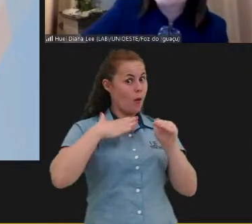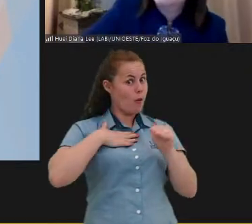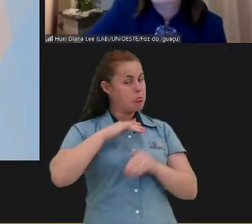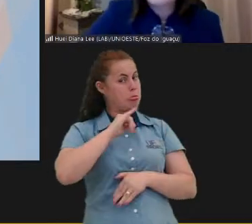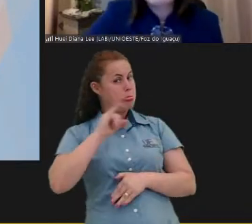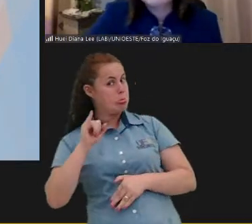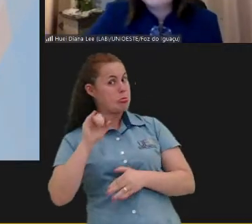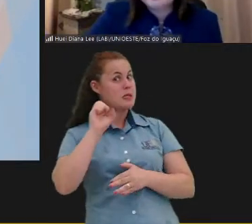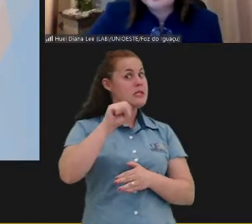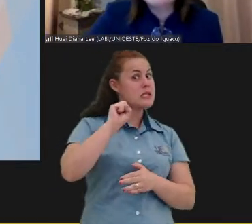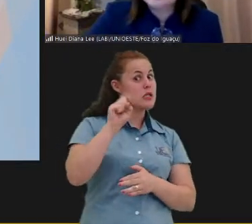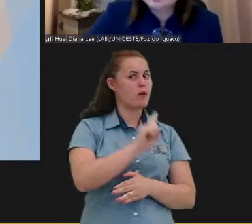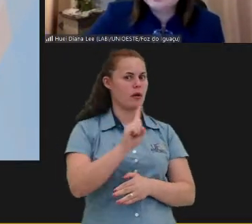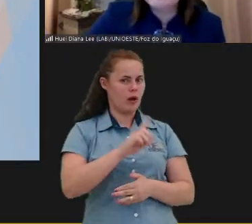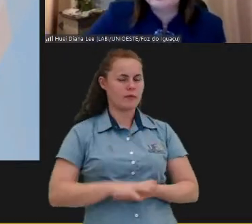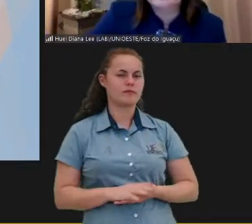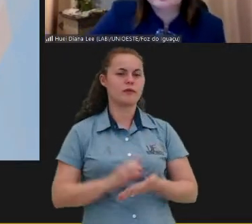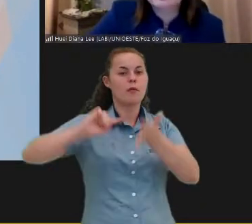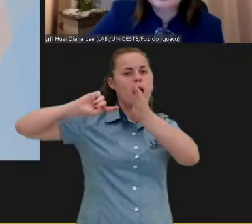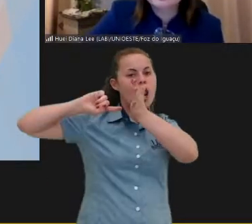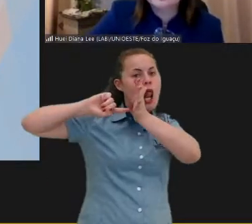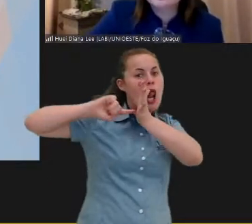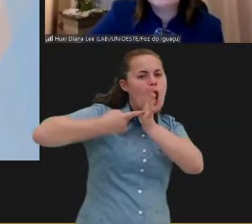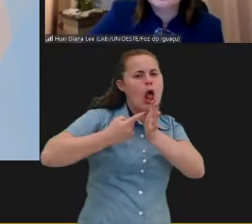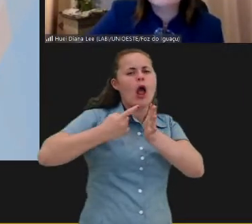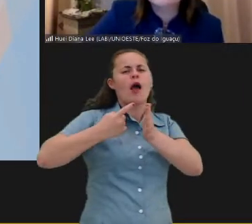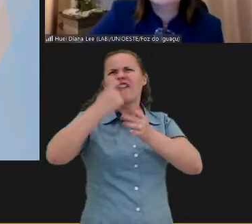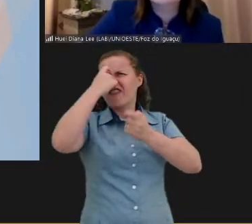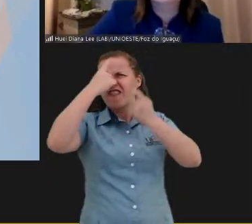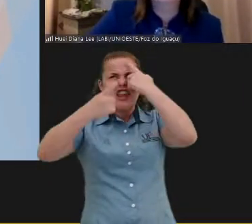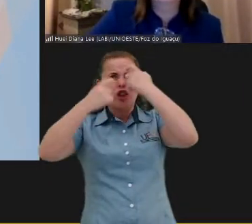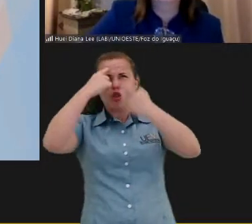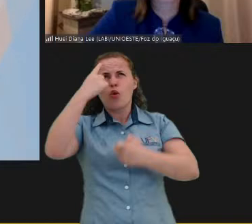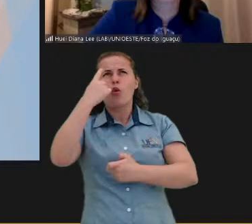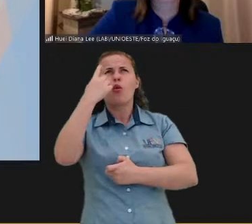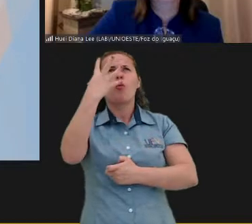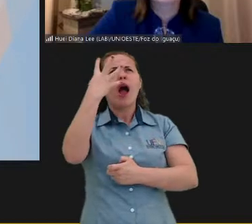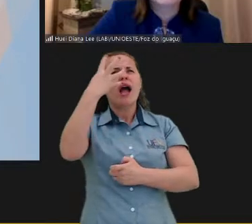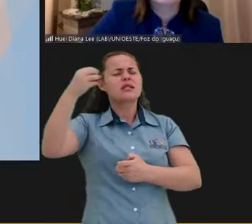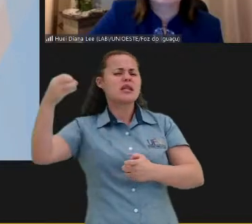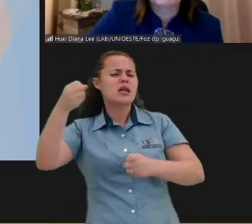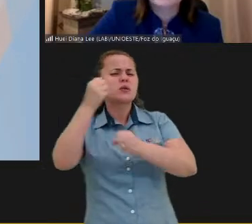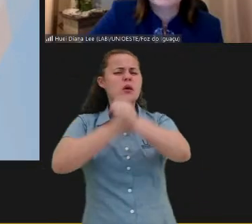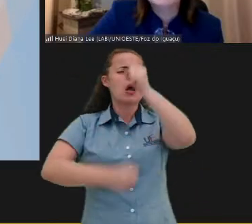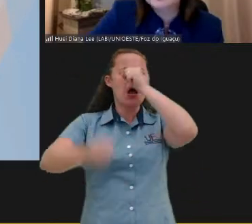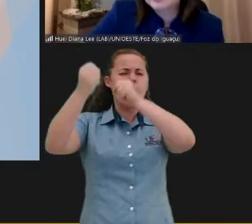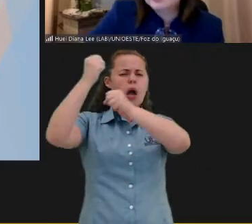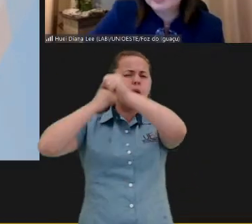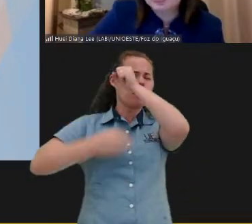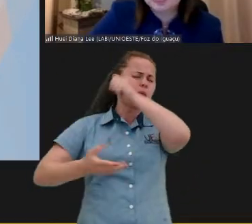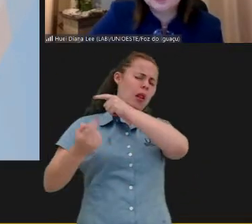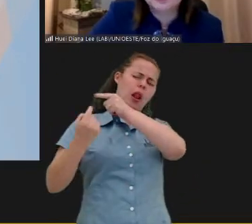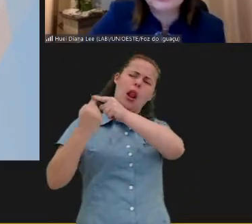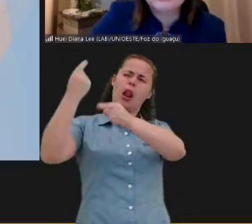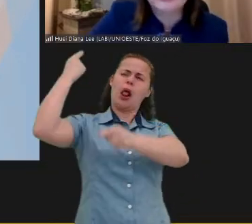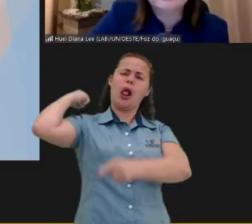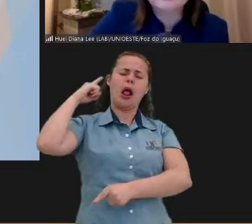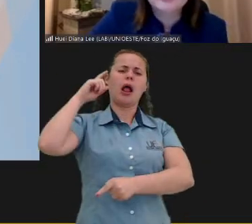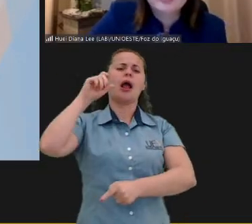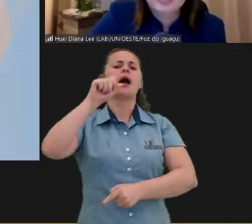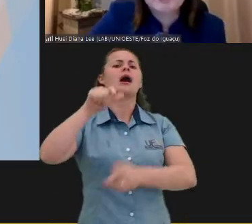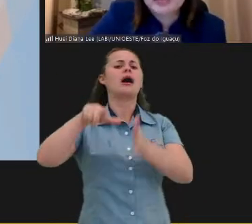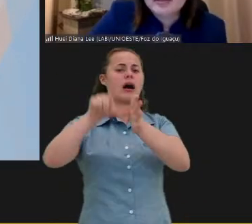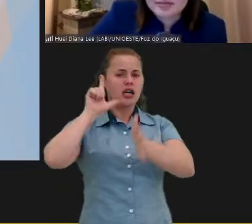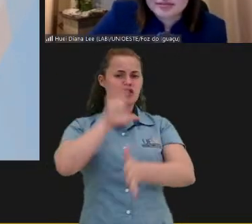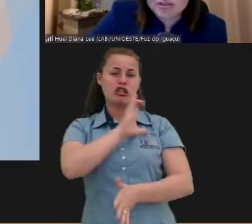parafuso deve ter sido inventado mais ou menos uns 400 anos antes de Cristo também. Tá? As primeiras aplicações foram